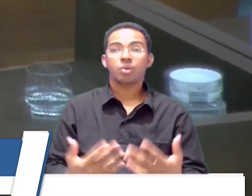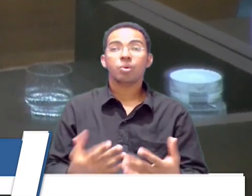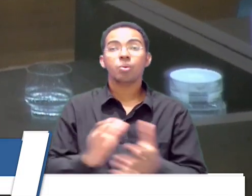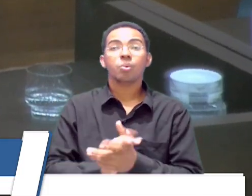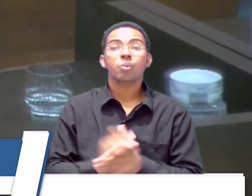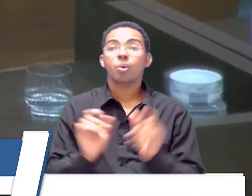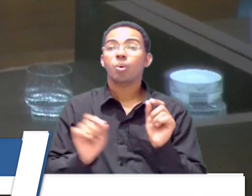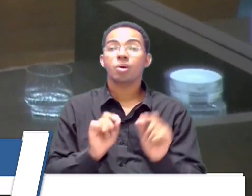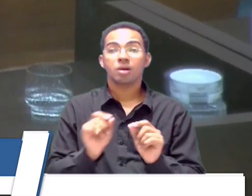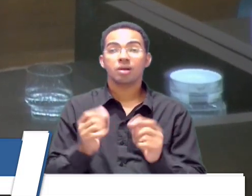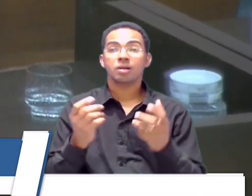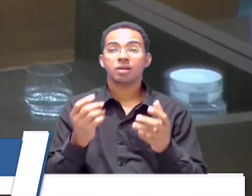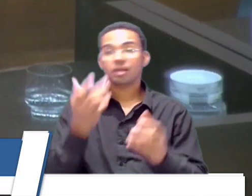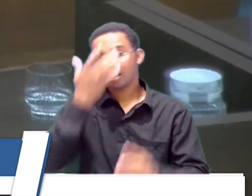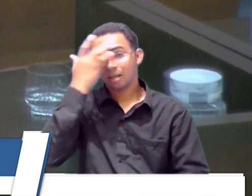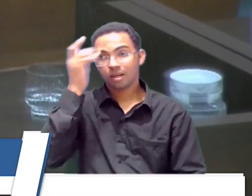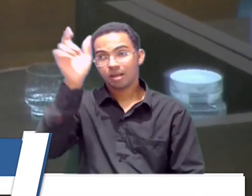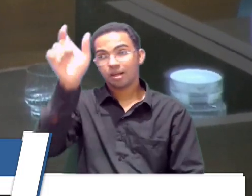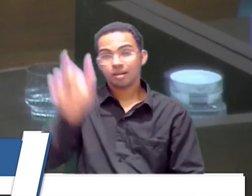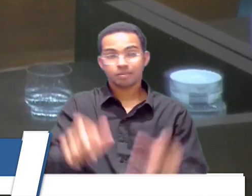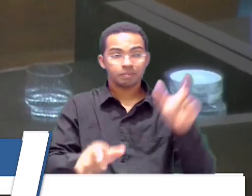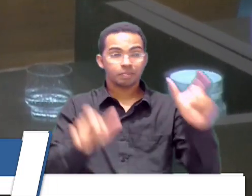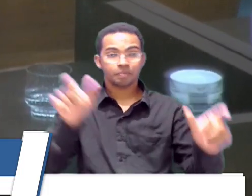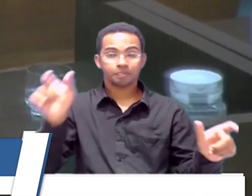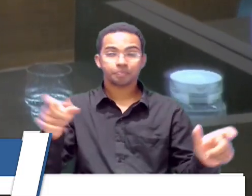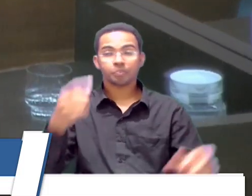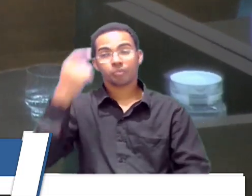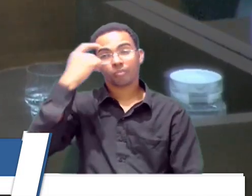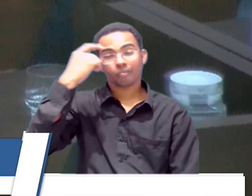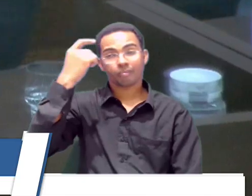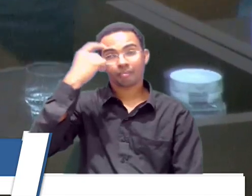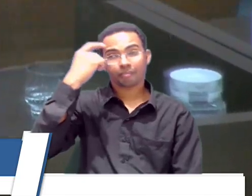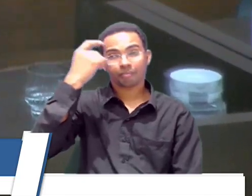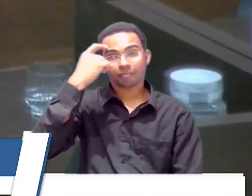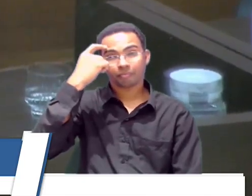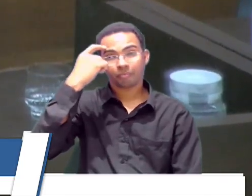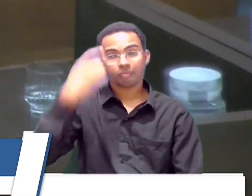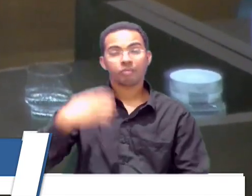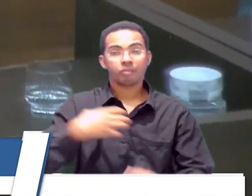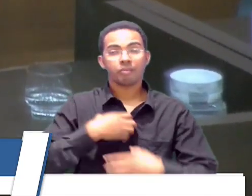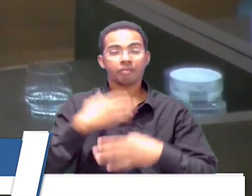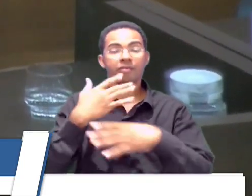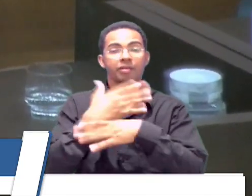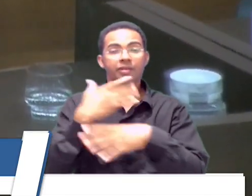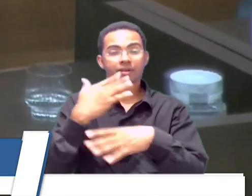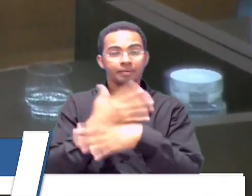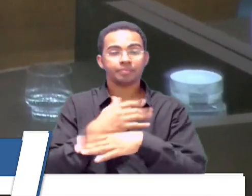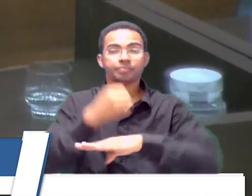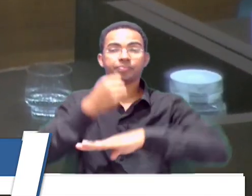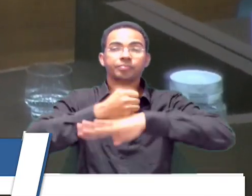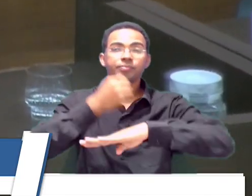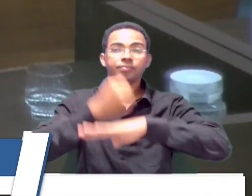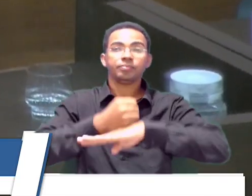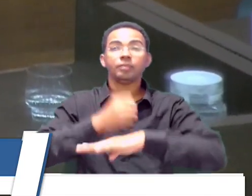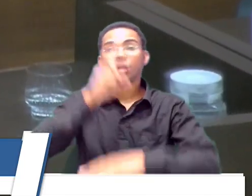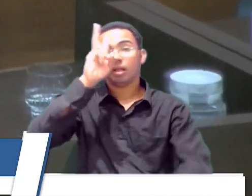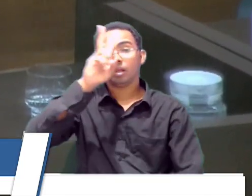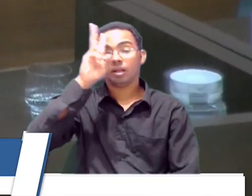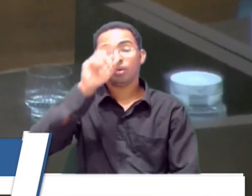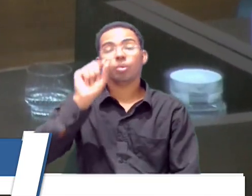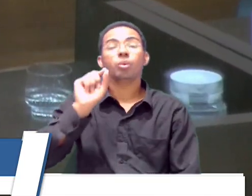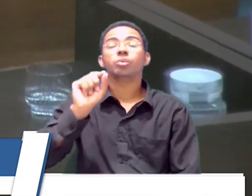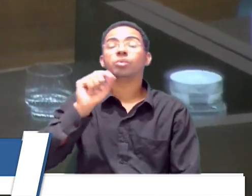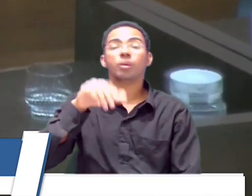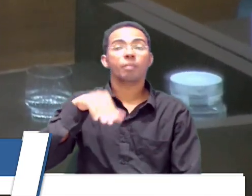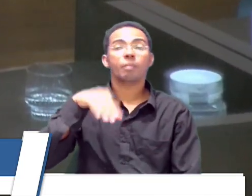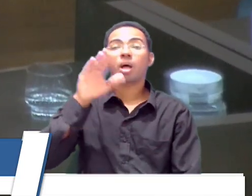queria que quando as pessoas pensassem na cidade de Franca, elas lembrassem mais do